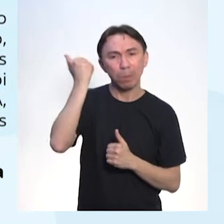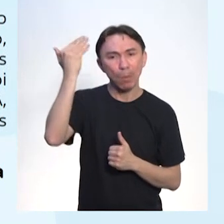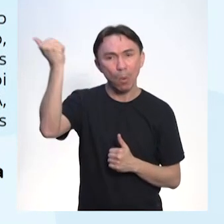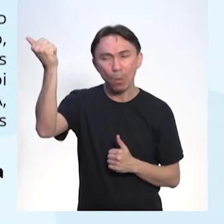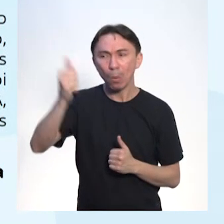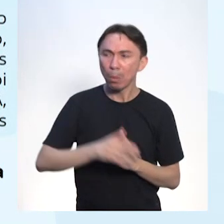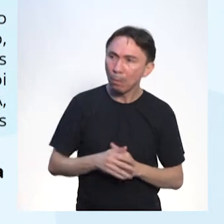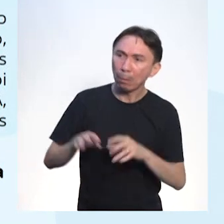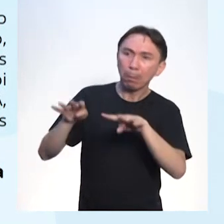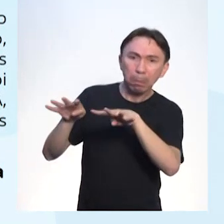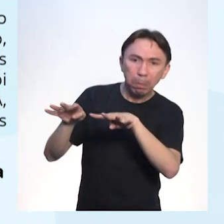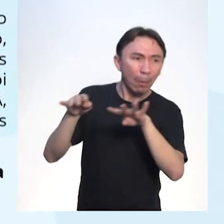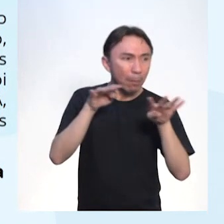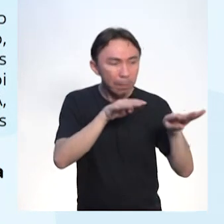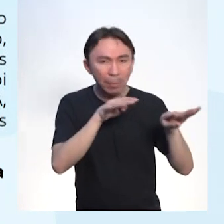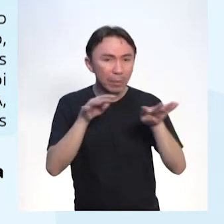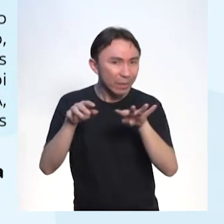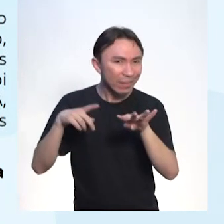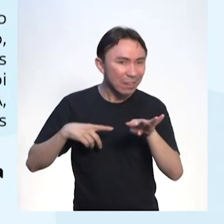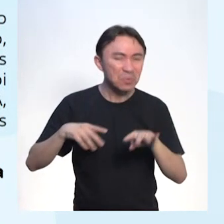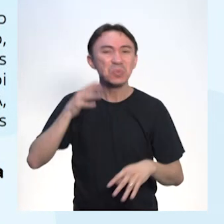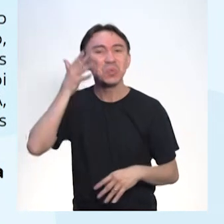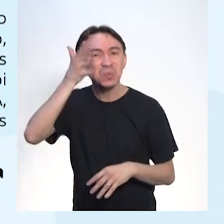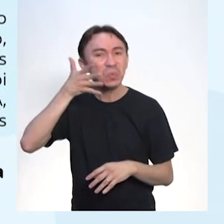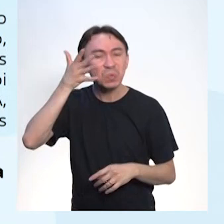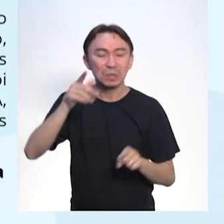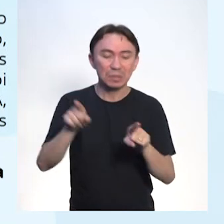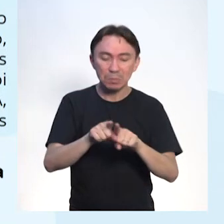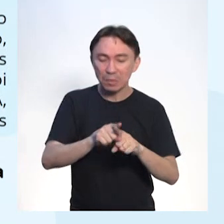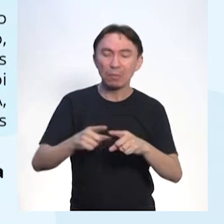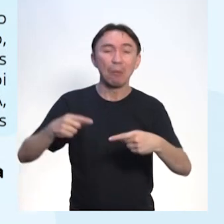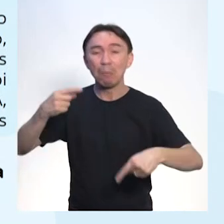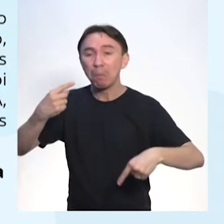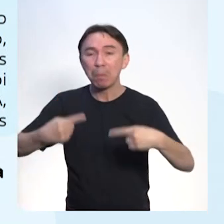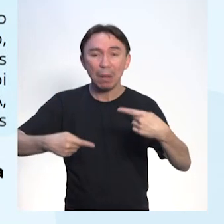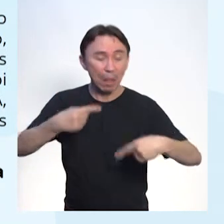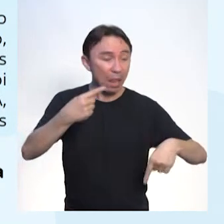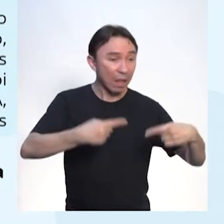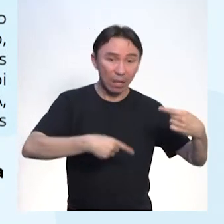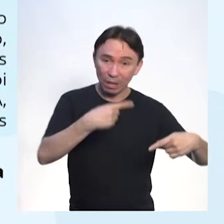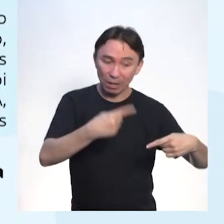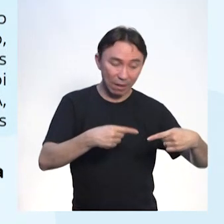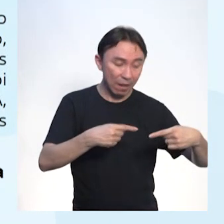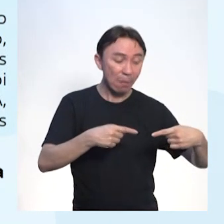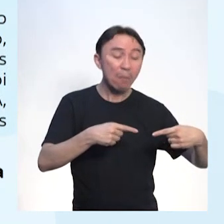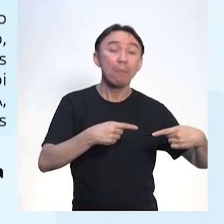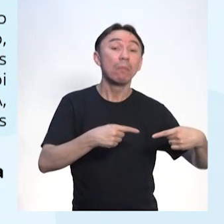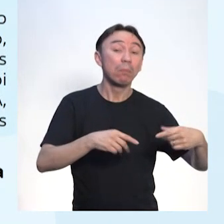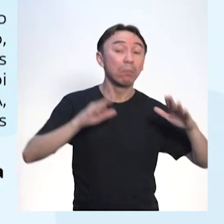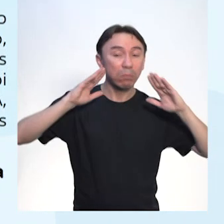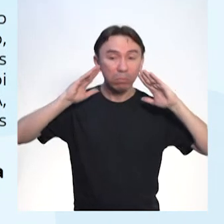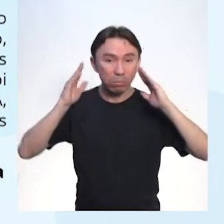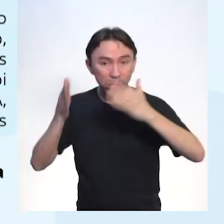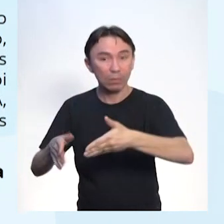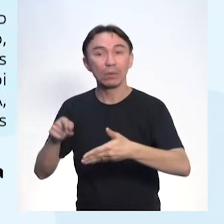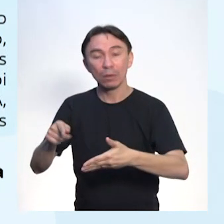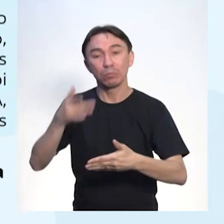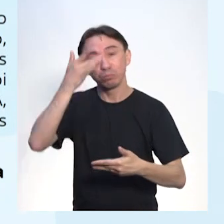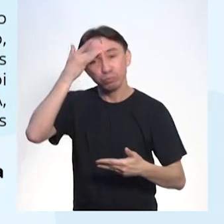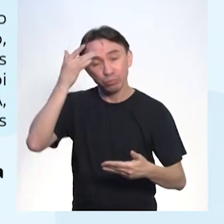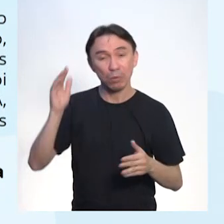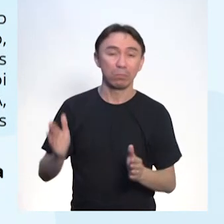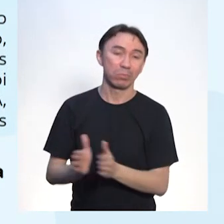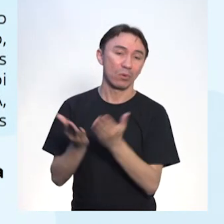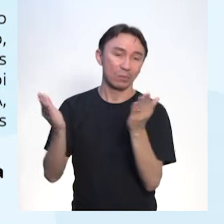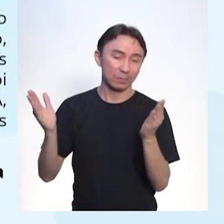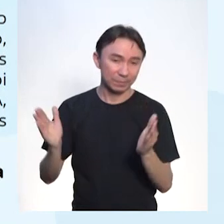aos discursos e às ações políticas direcionadas aos mais pobres. A eminência de